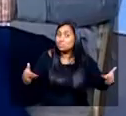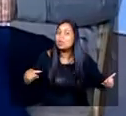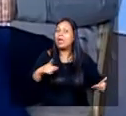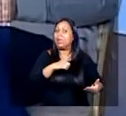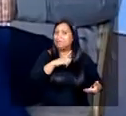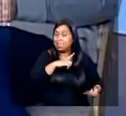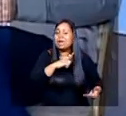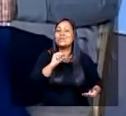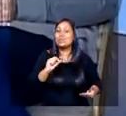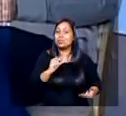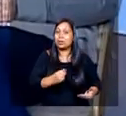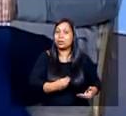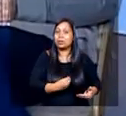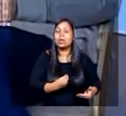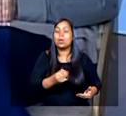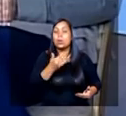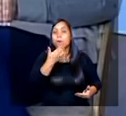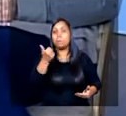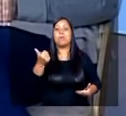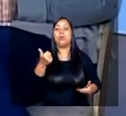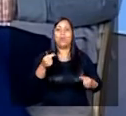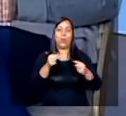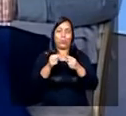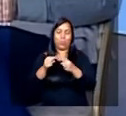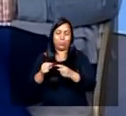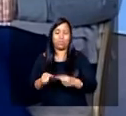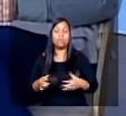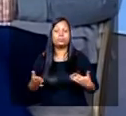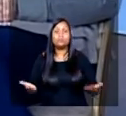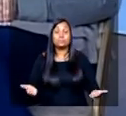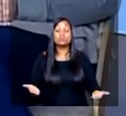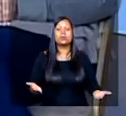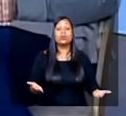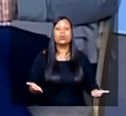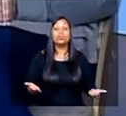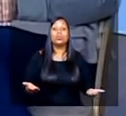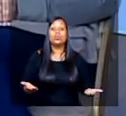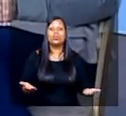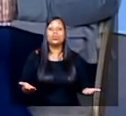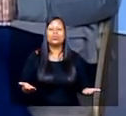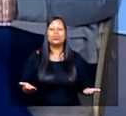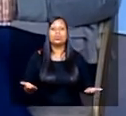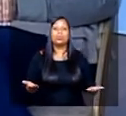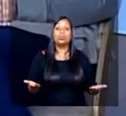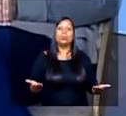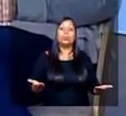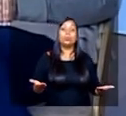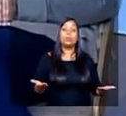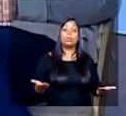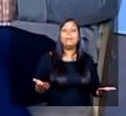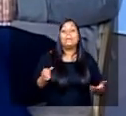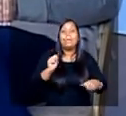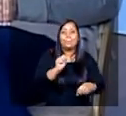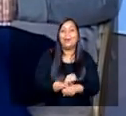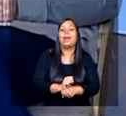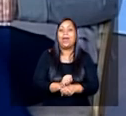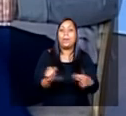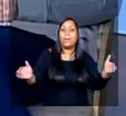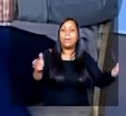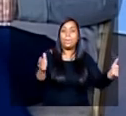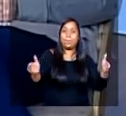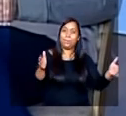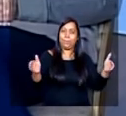um encaminhamento neuropsicomotor adequado. Né? Então, isso, não cristalizar. É um período que a gente não